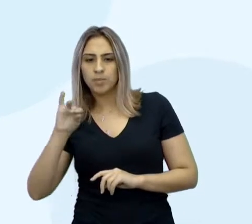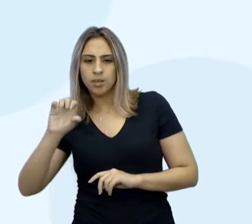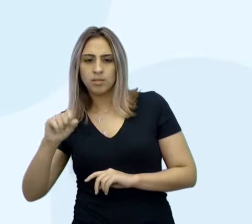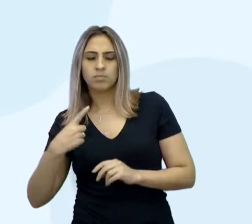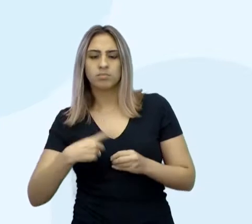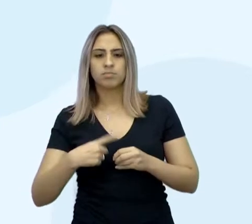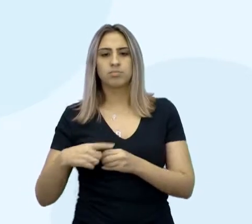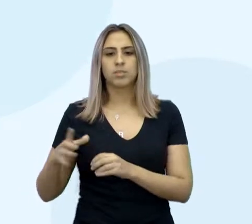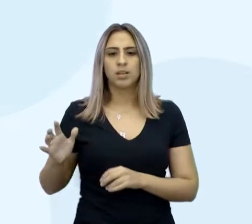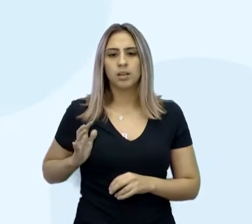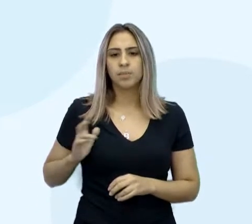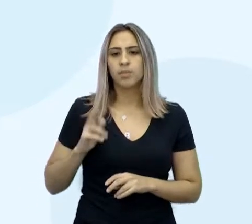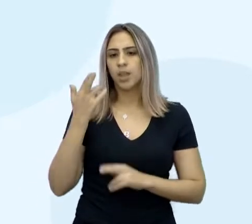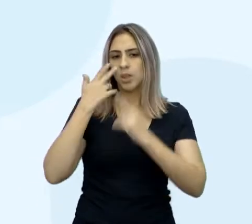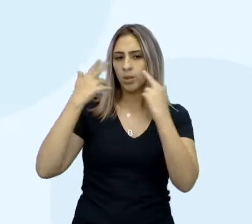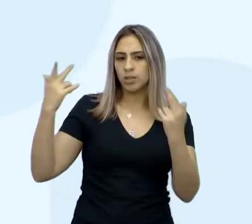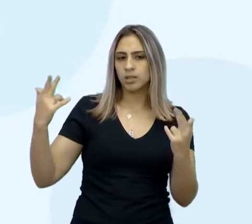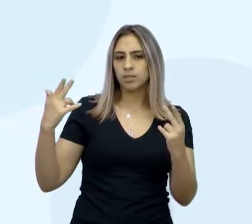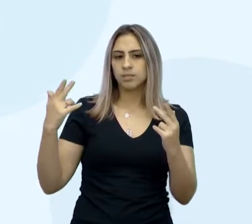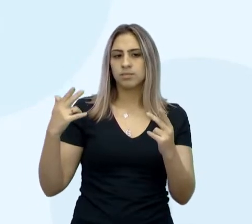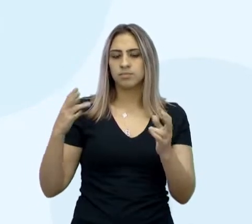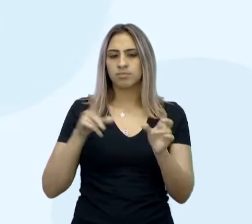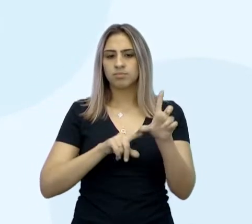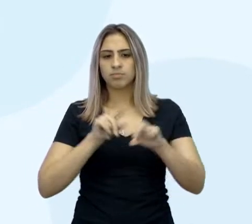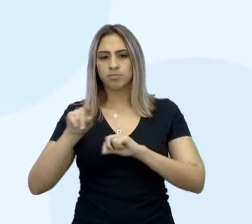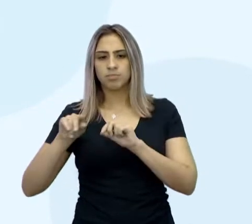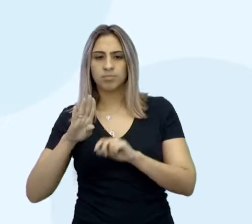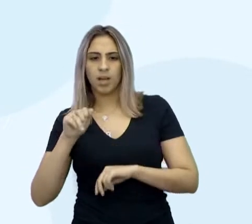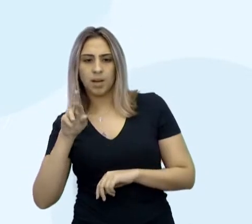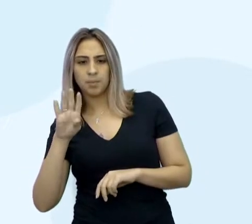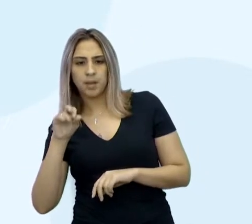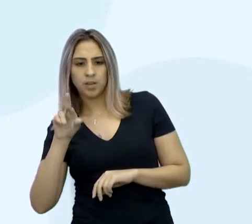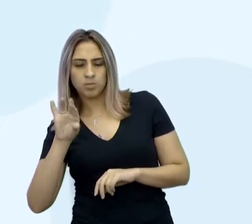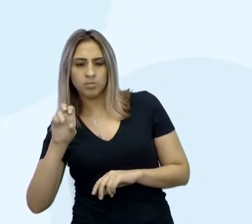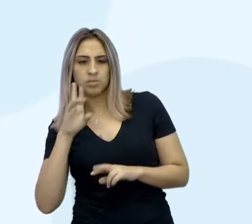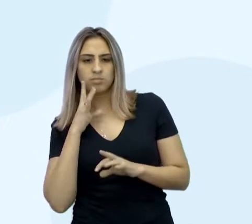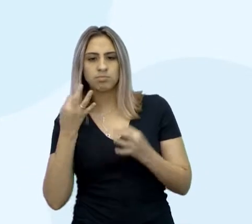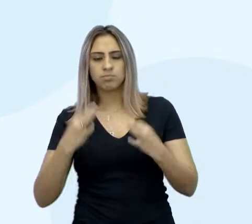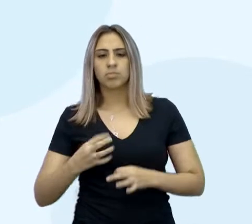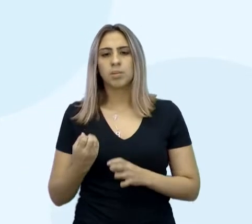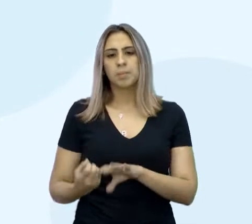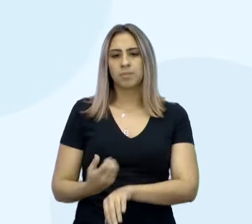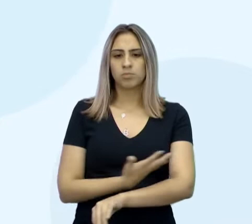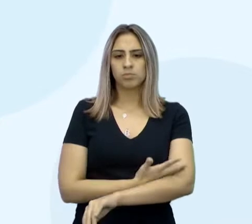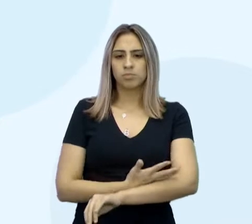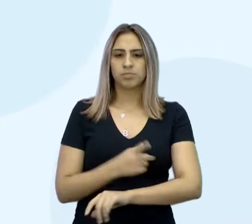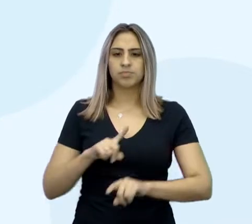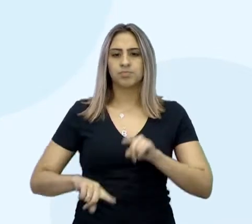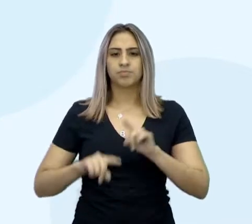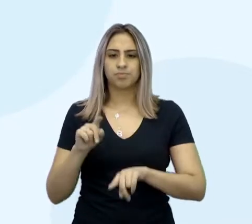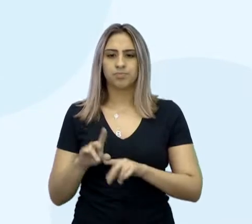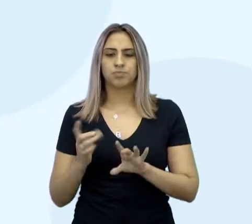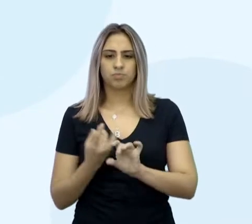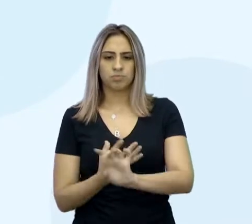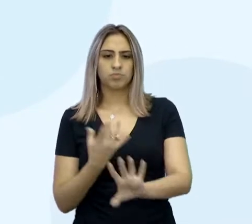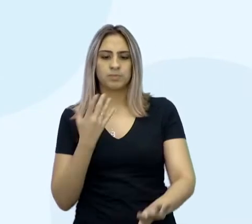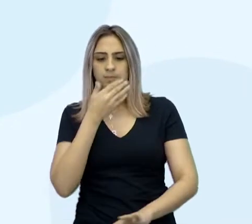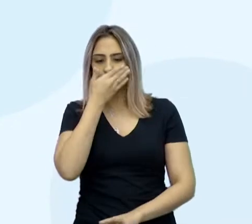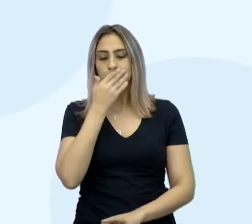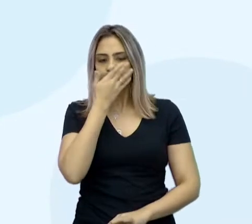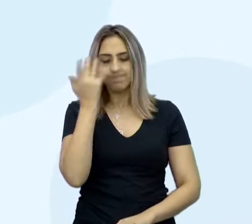campo, cultura-natureza, civilizados e bárbaros, razão e emoção, material e virtual,